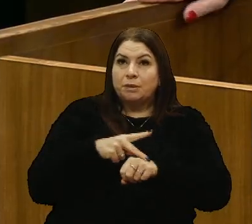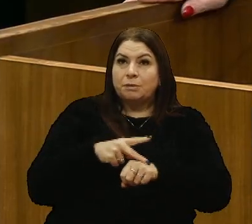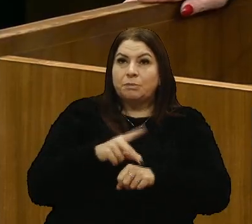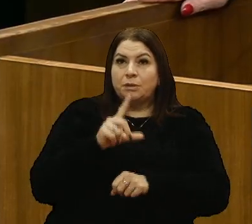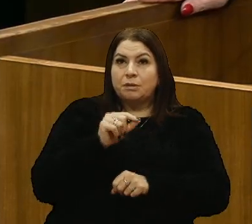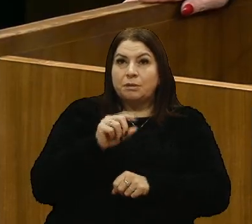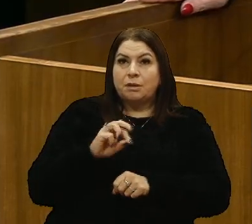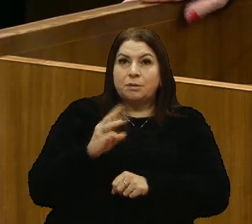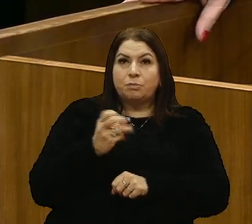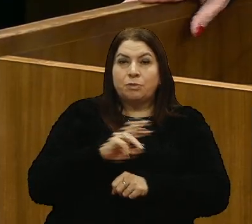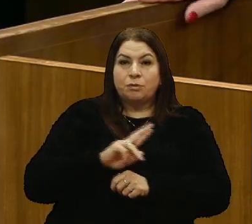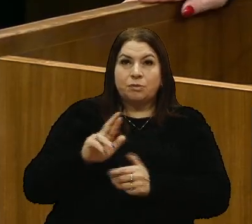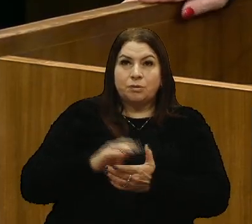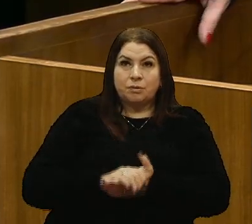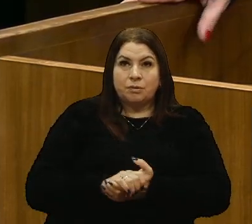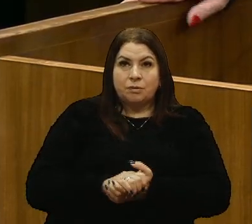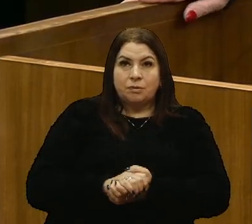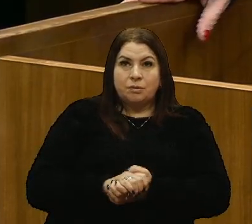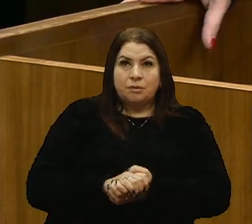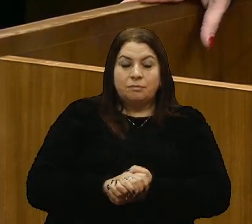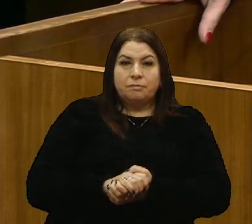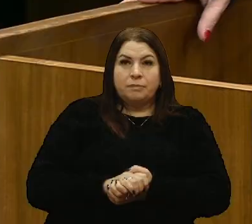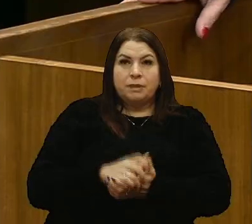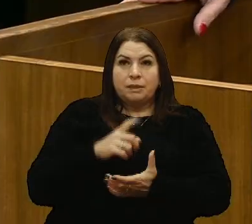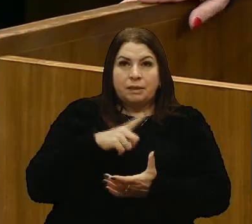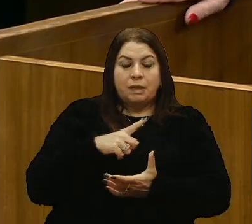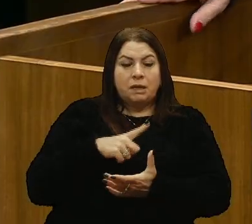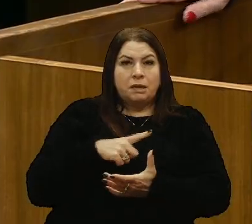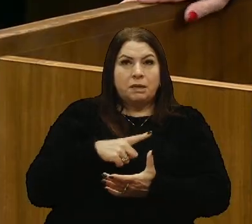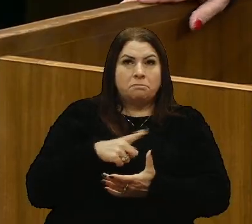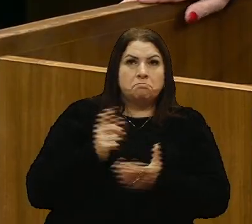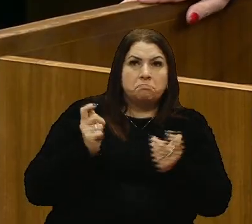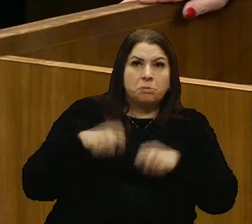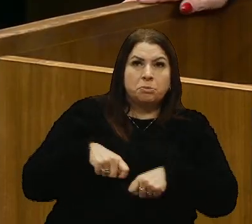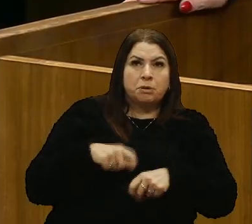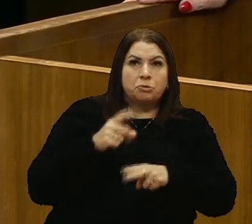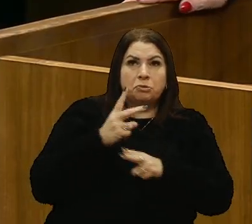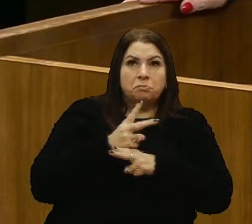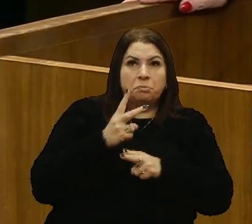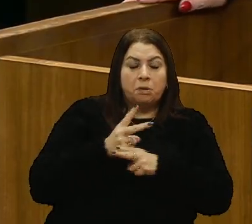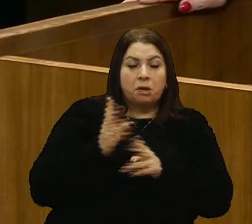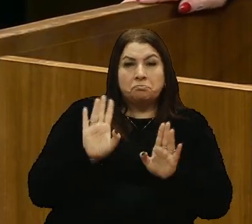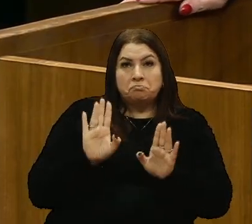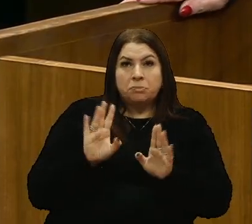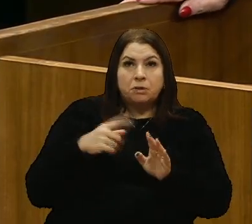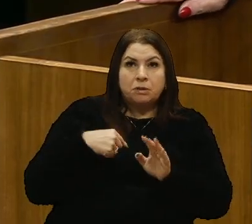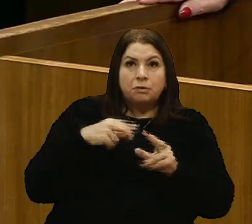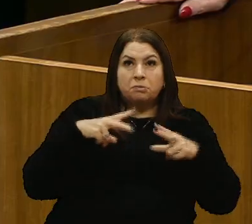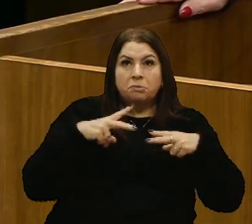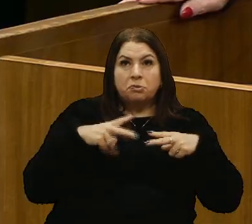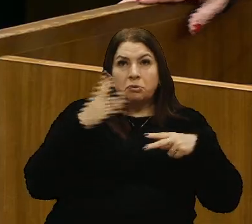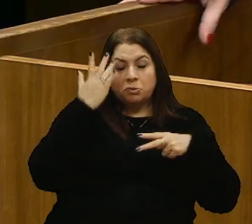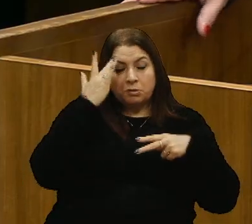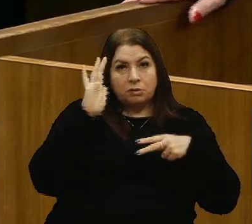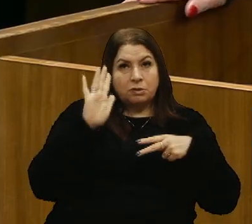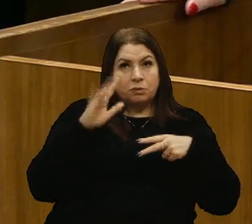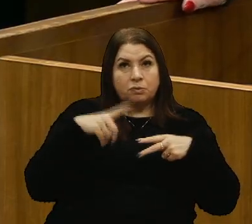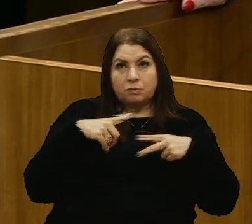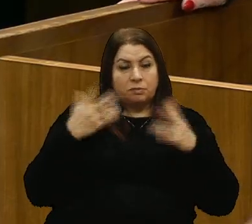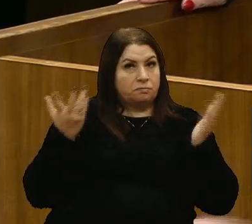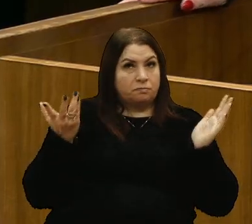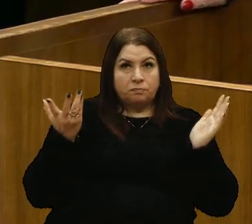10 milhões de reais. Tem aí essa possibilidade de empréstimo, que eu particularmente não sei onde vai